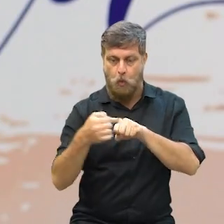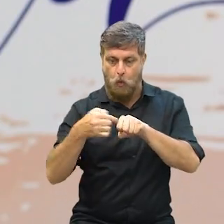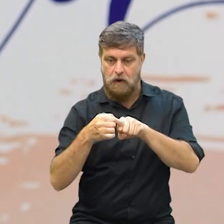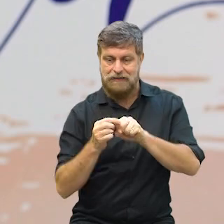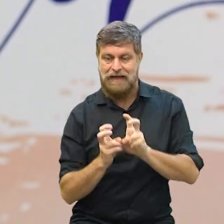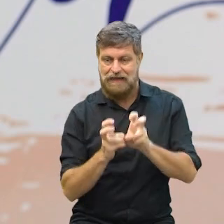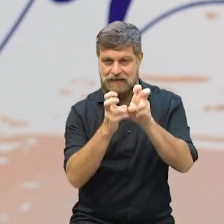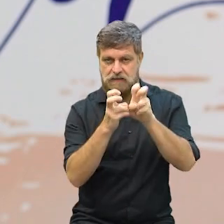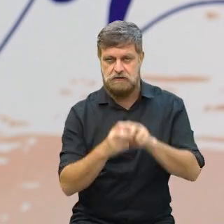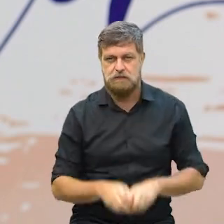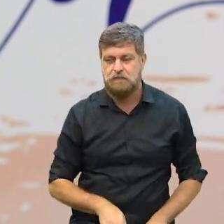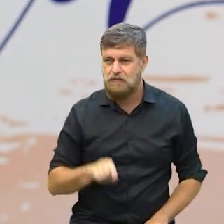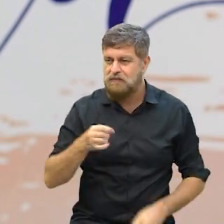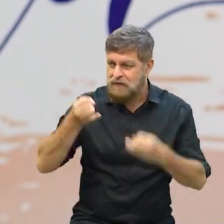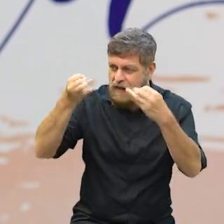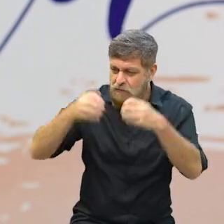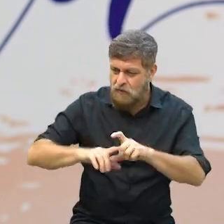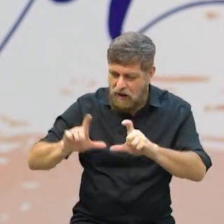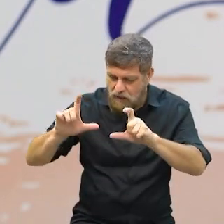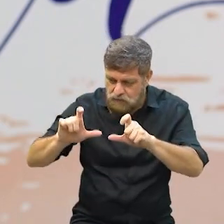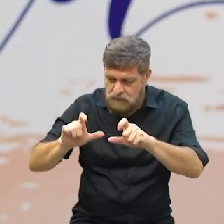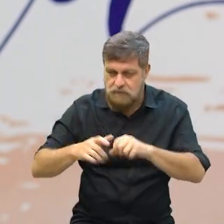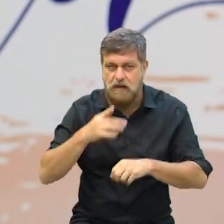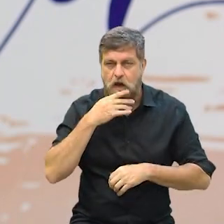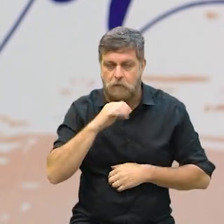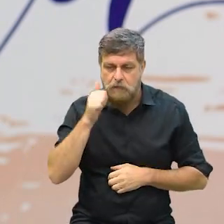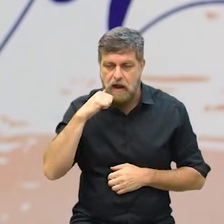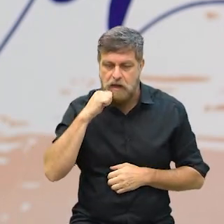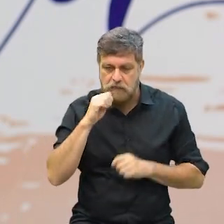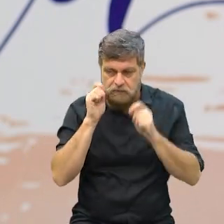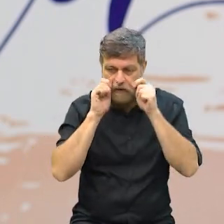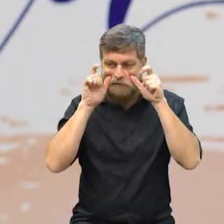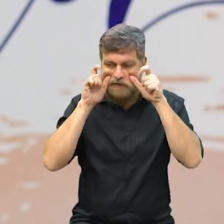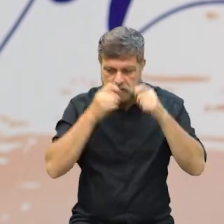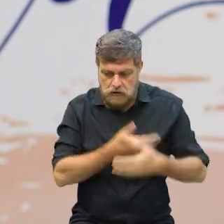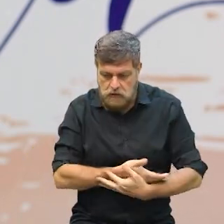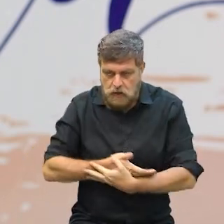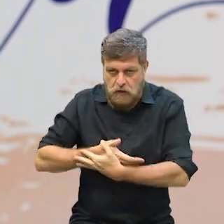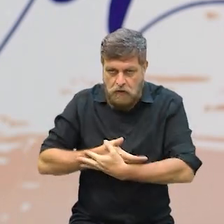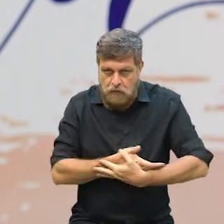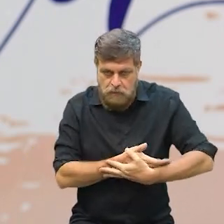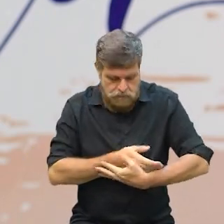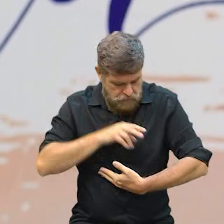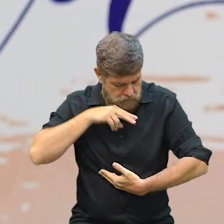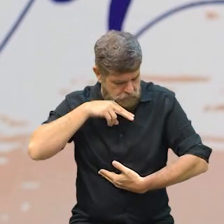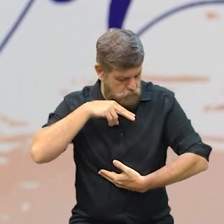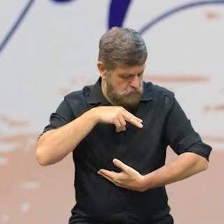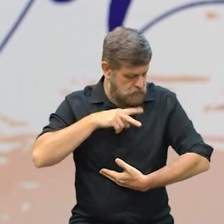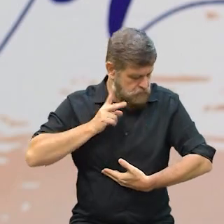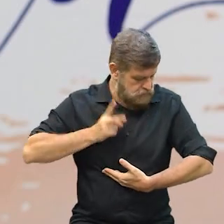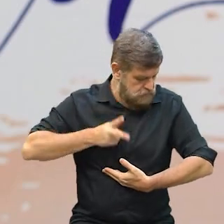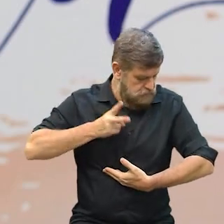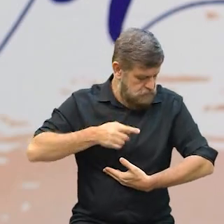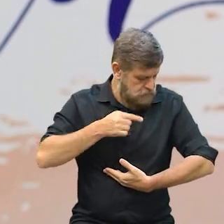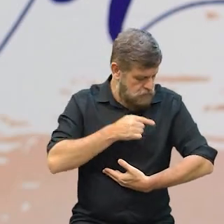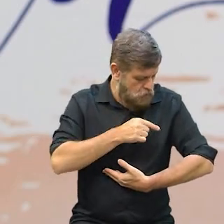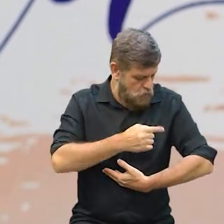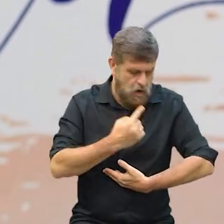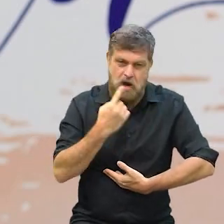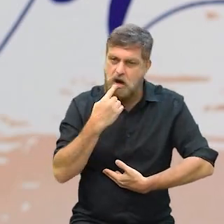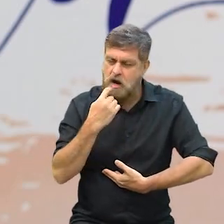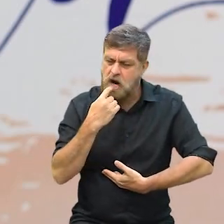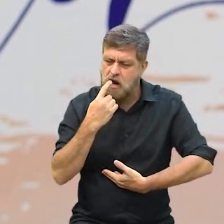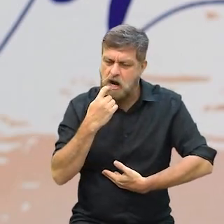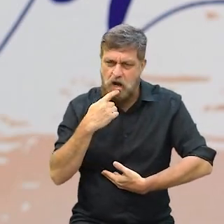da fotografia, né? Os pais já precisam ficar atentos, então desde bebezinho, se tem alguma coisa estranha, se aquele olhinho